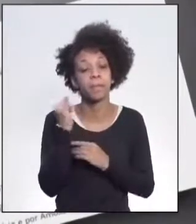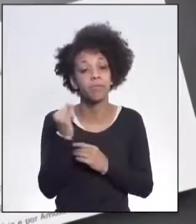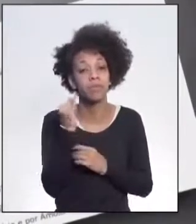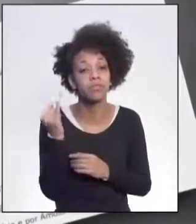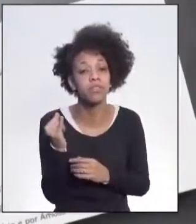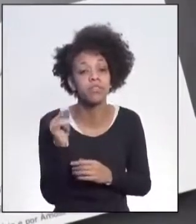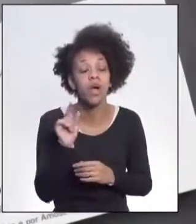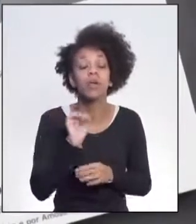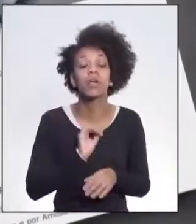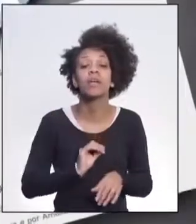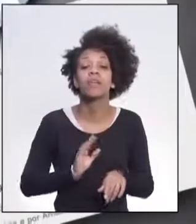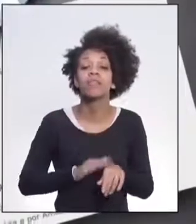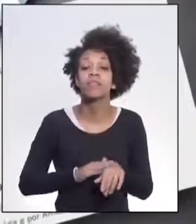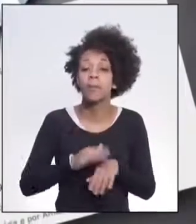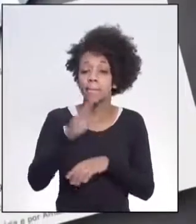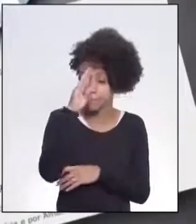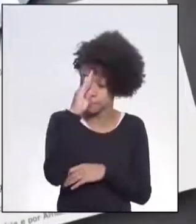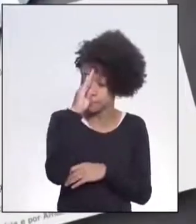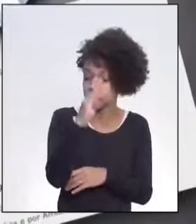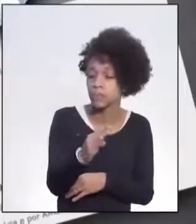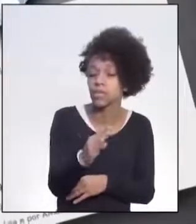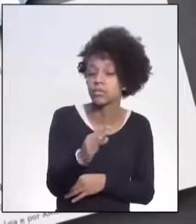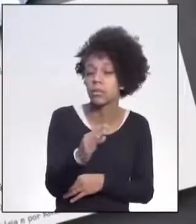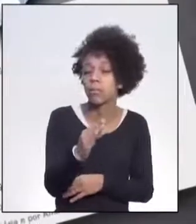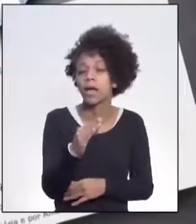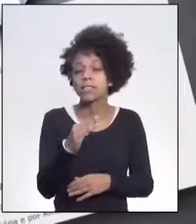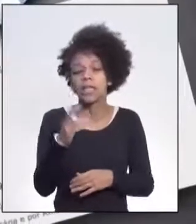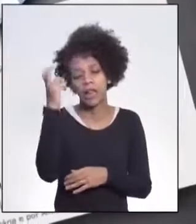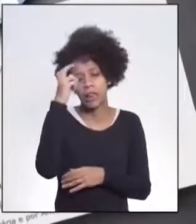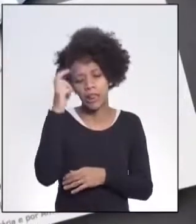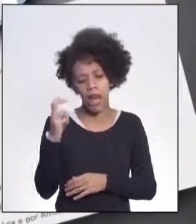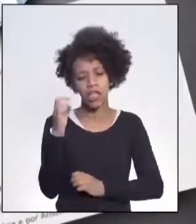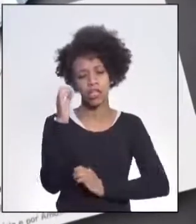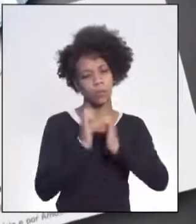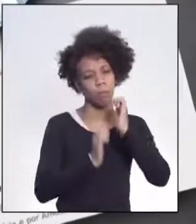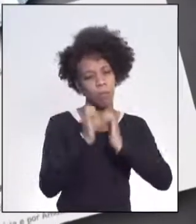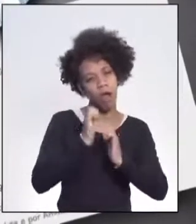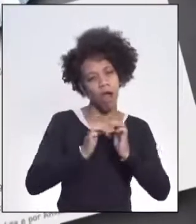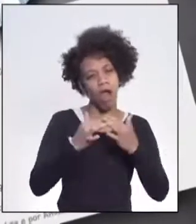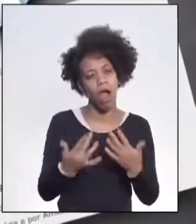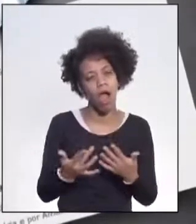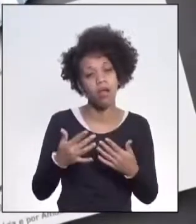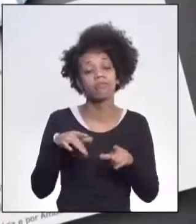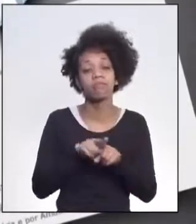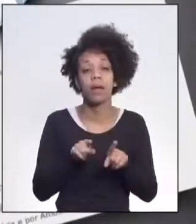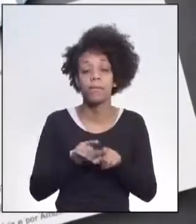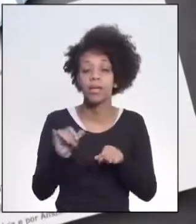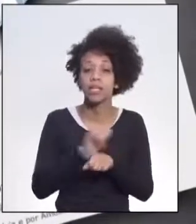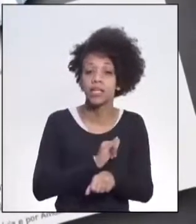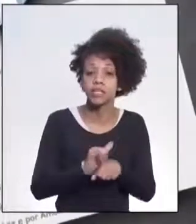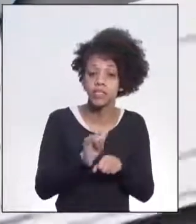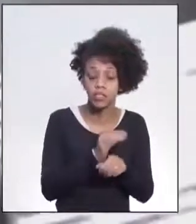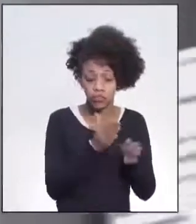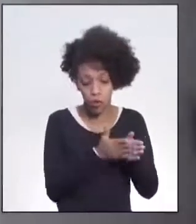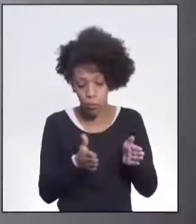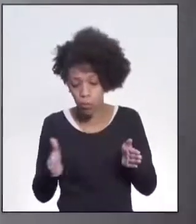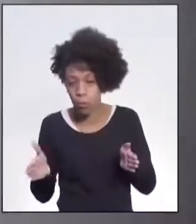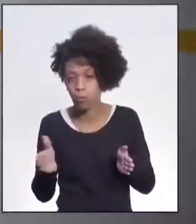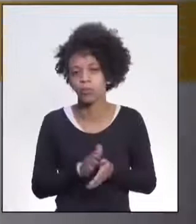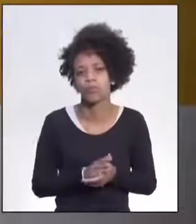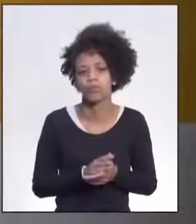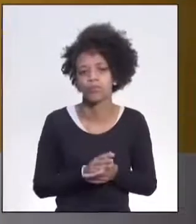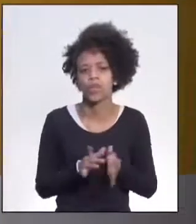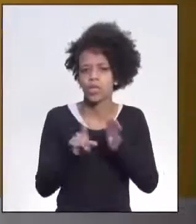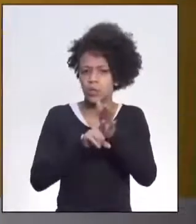está no fato principalmente de serem, em geral, inteligíveis por máquina, possibilitando a automatização de processos.